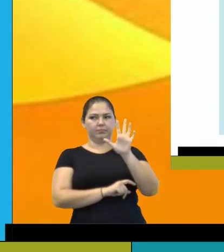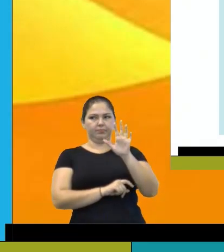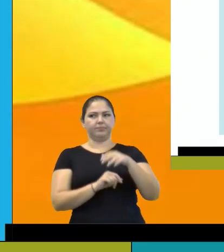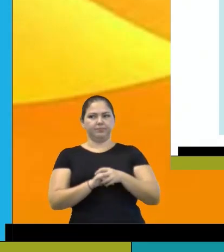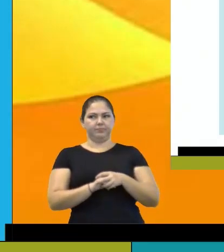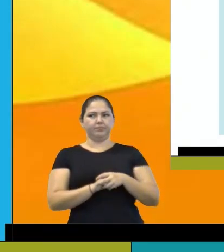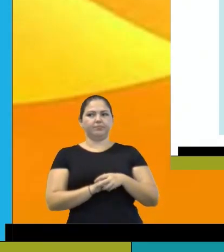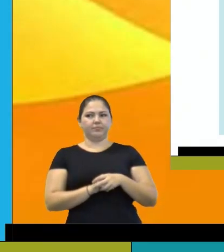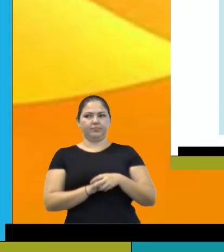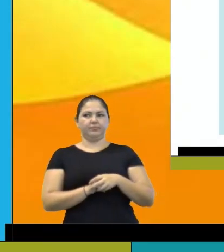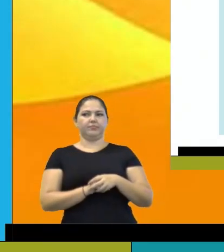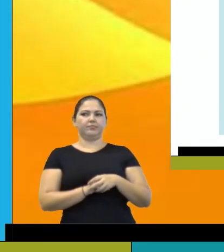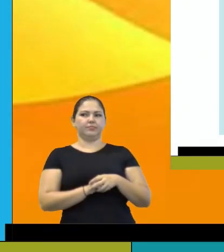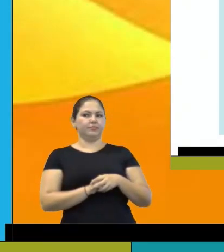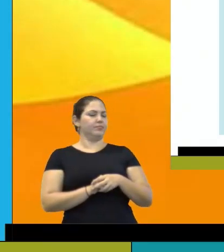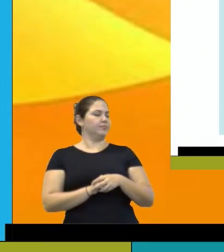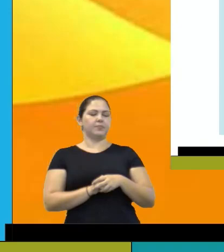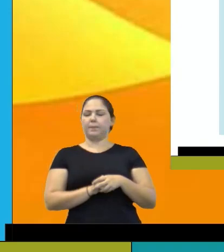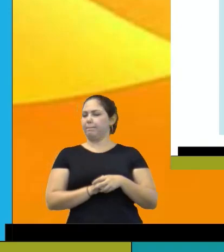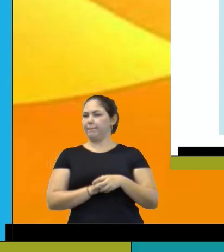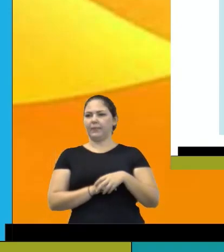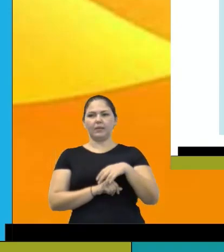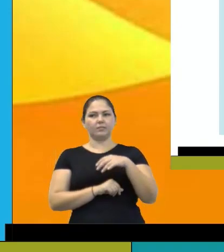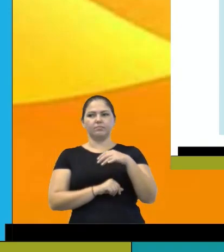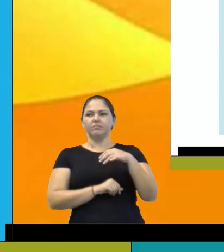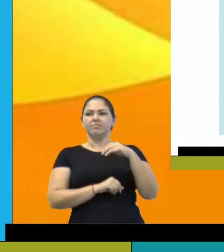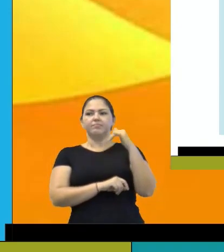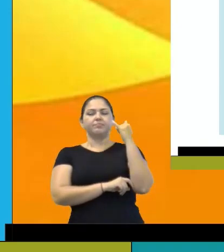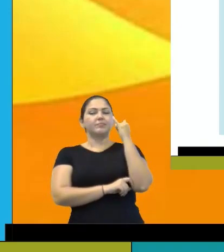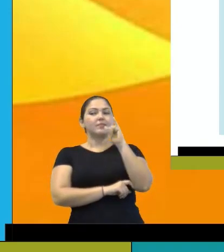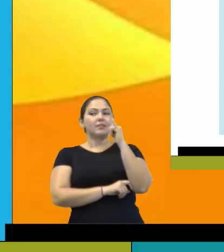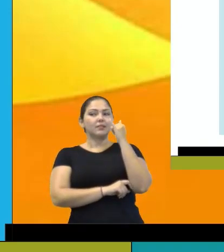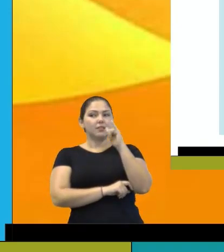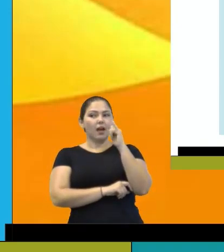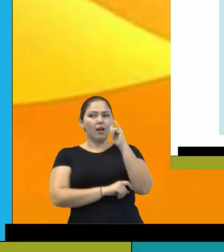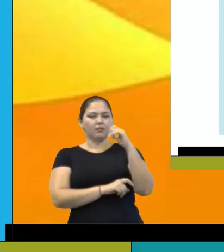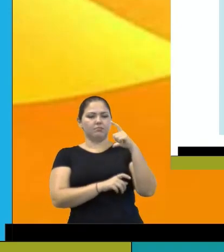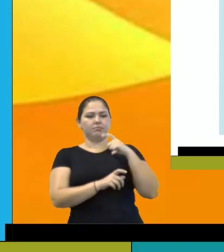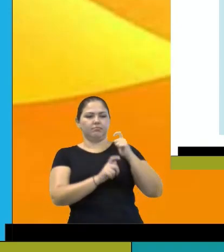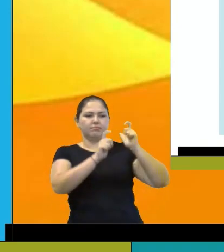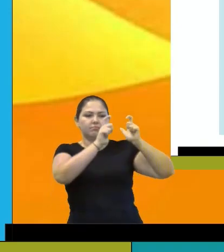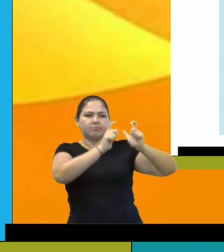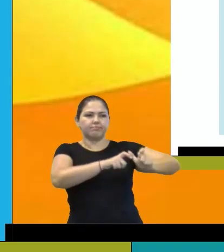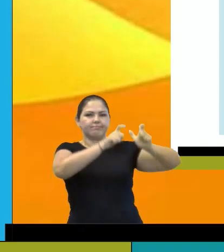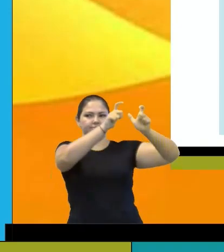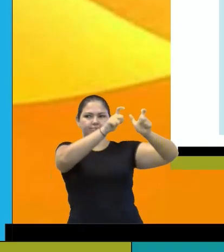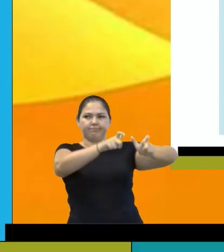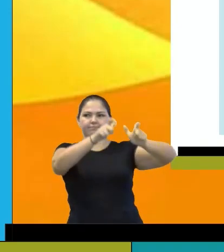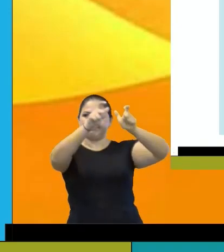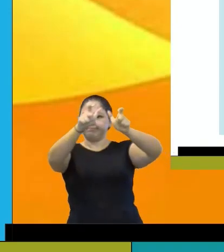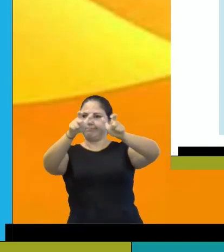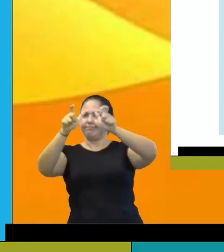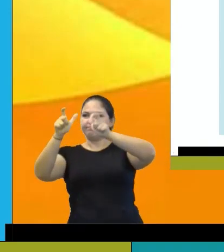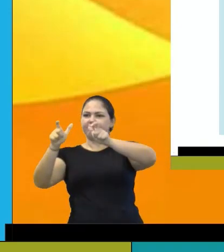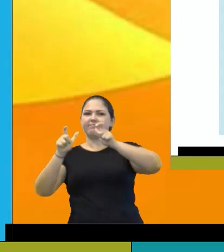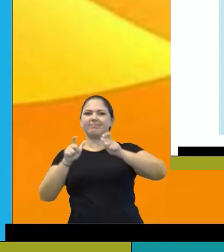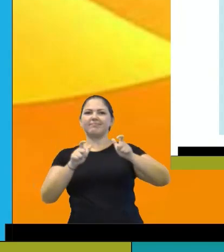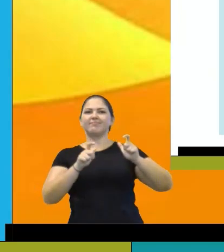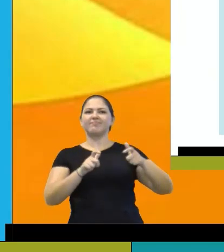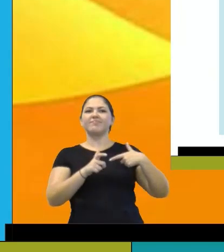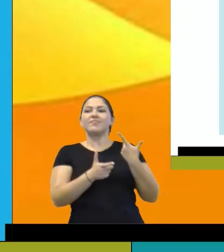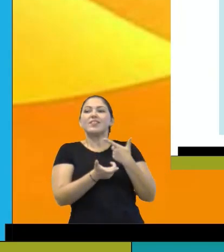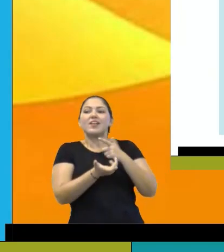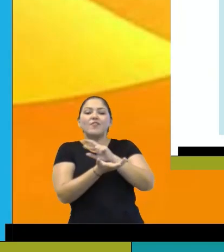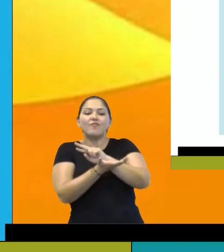de Nápoles, o regime de Sicília, nós tínhamos Córcega, Gênova, Savoia, Milão, nós tínhamos